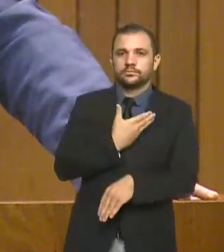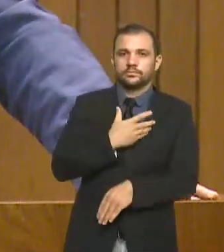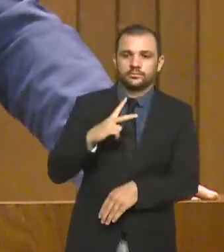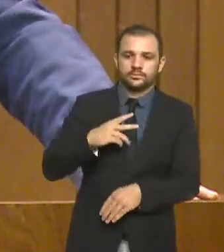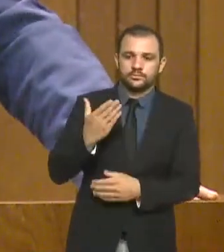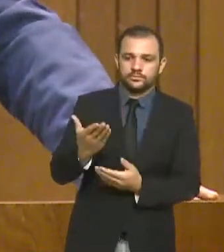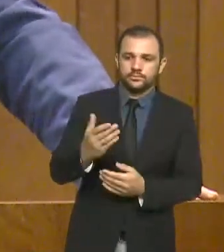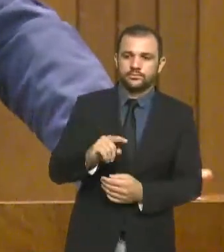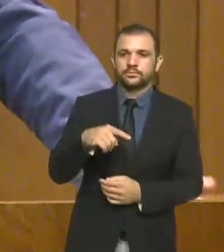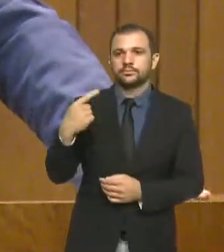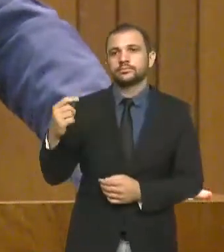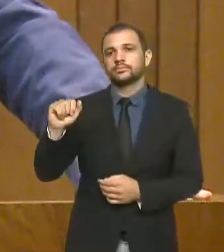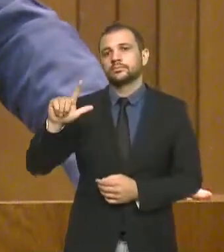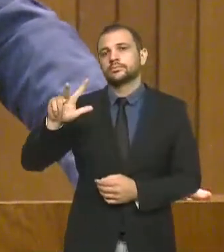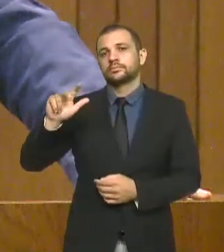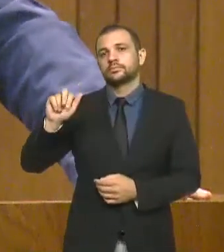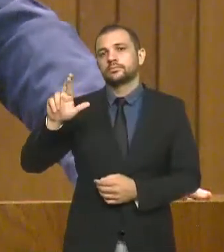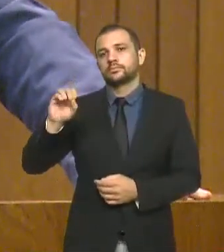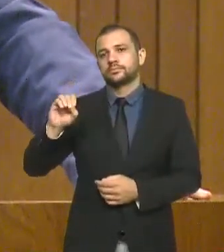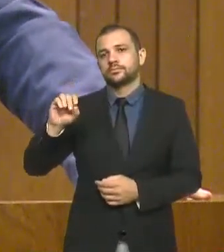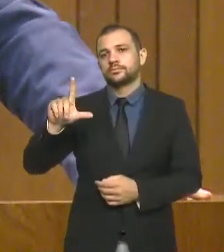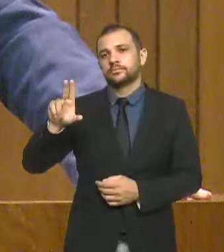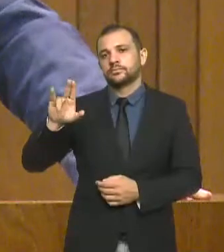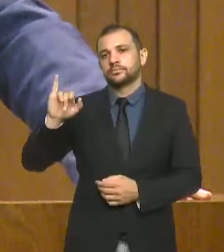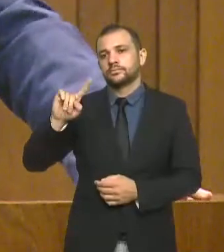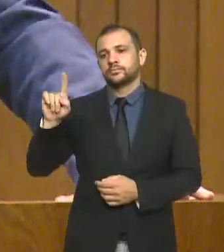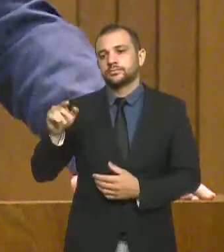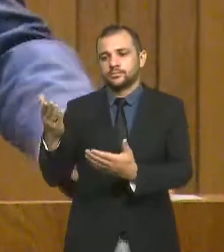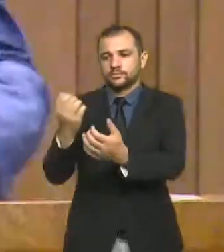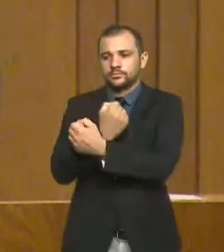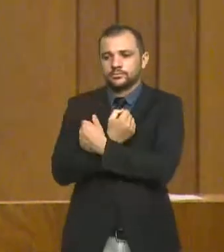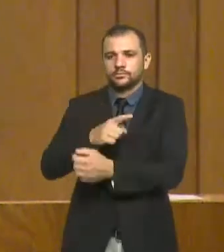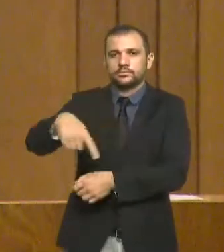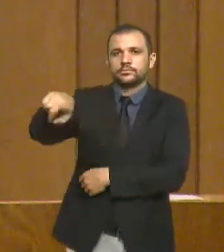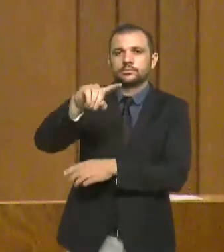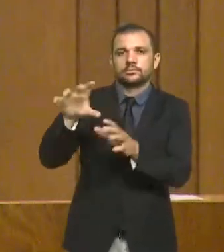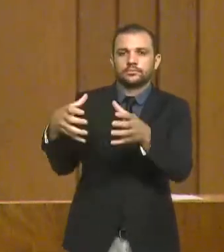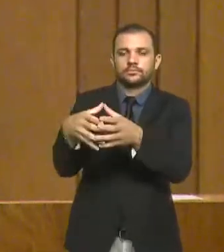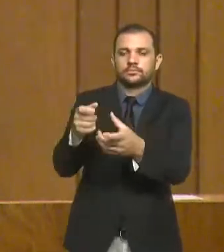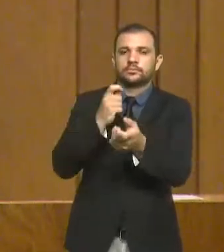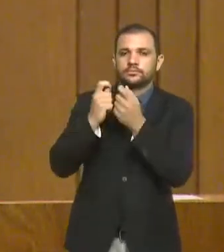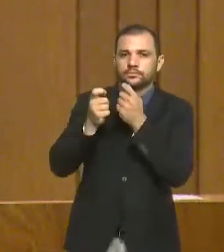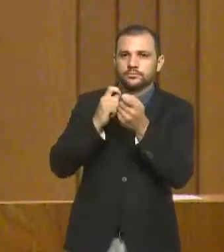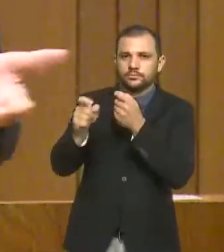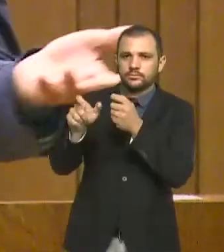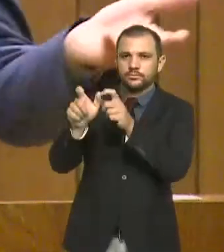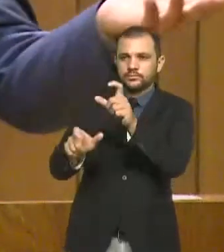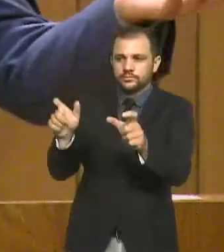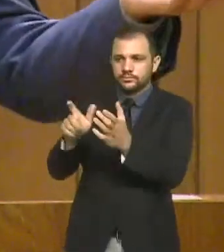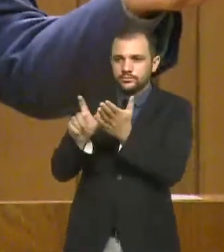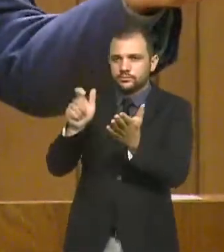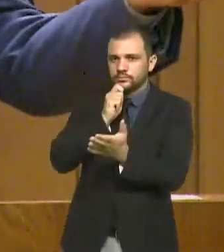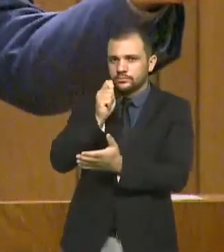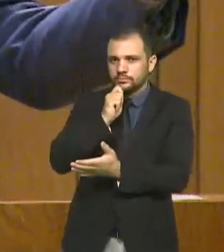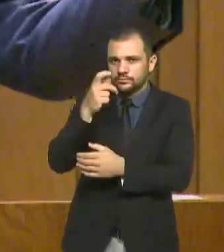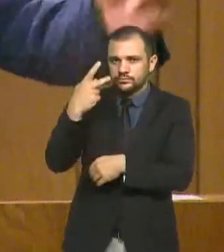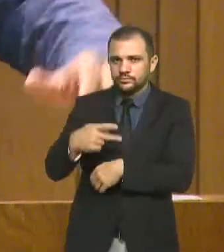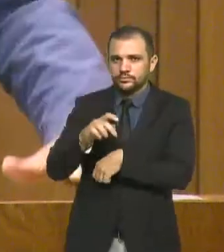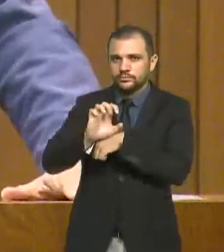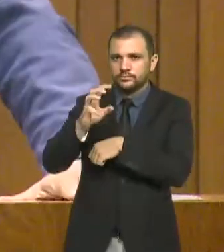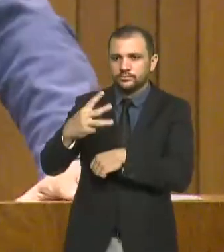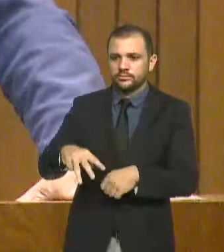feliz, um abraço a todos vocês da comunicação do Estado do Maranhão. Senhor presidente, infelizmente o líder do